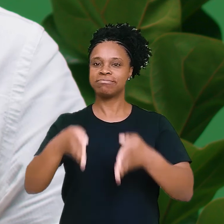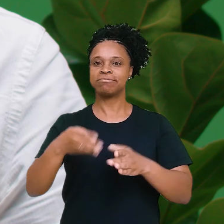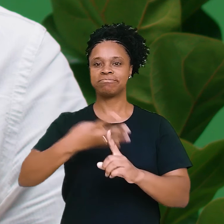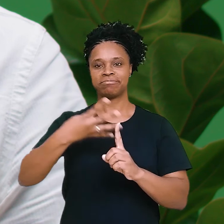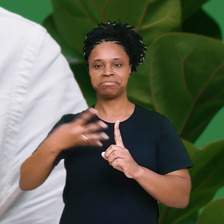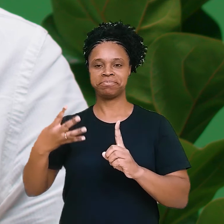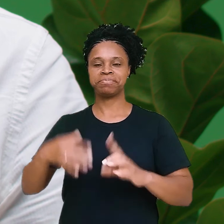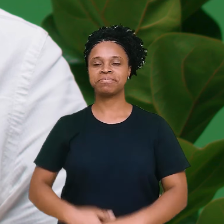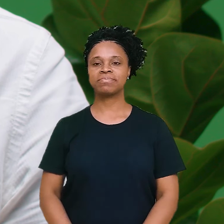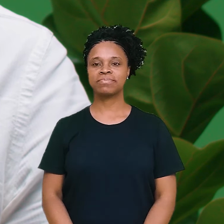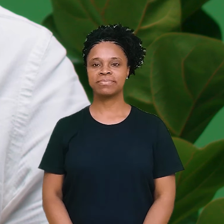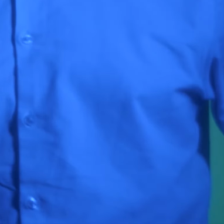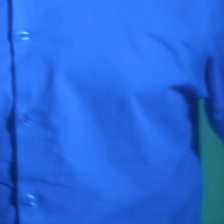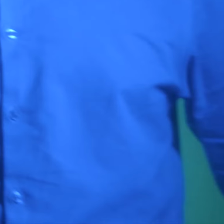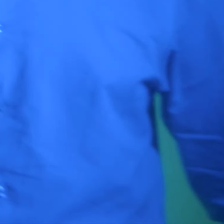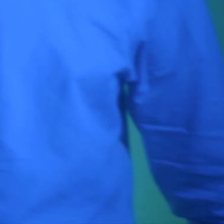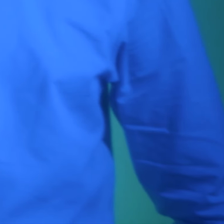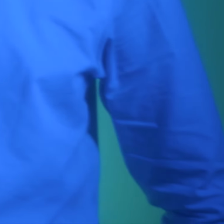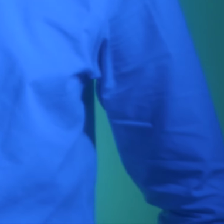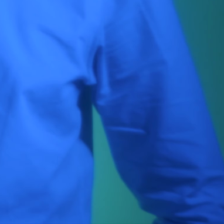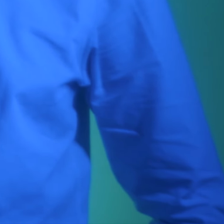grupo de afinidades LGBTI+.